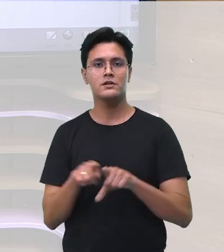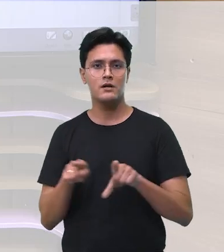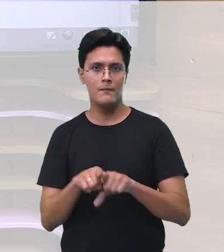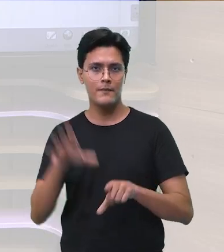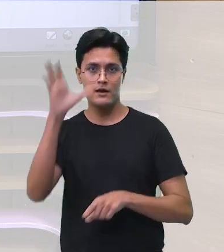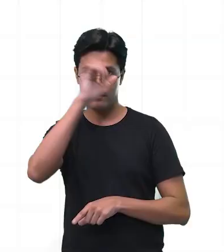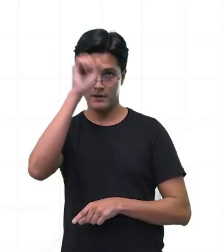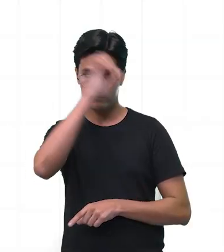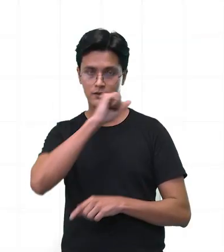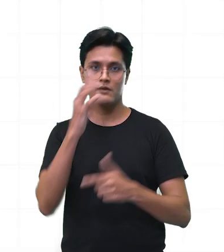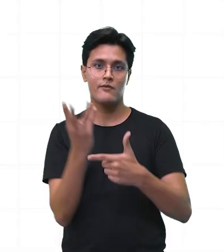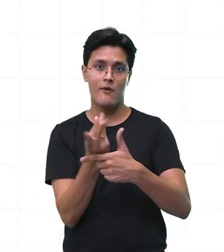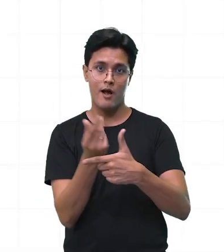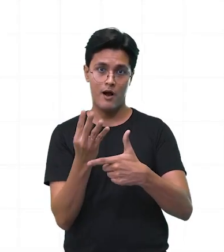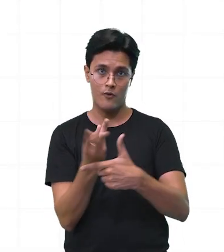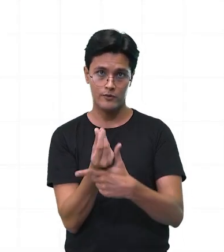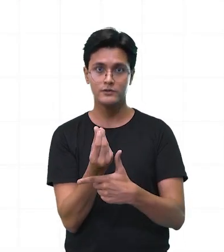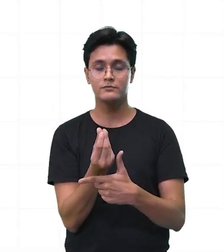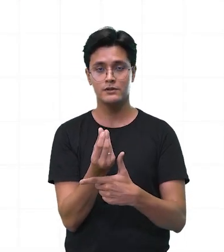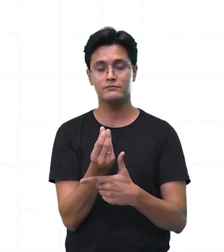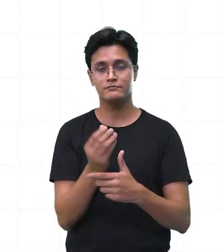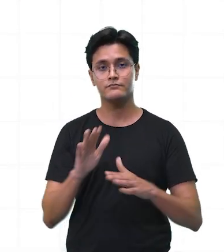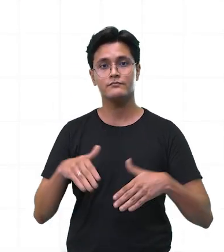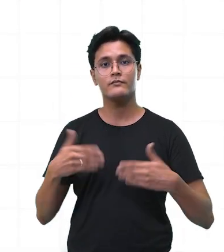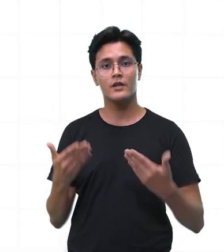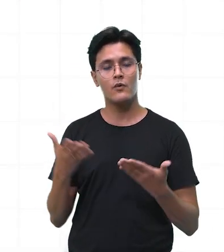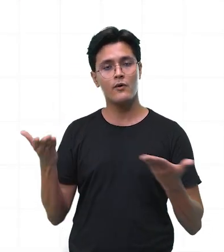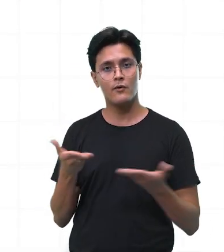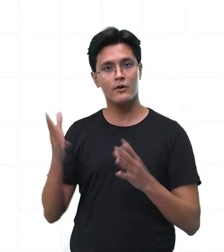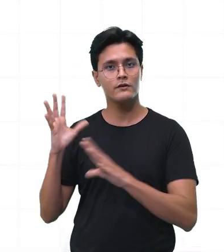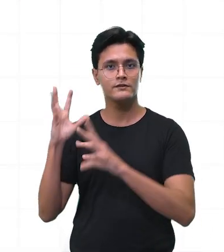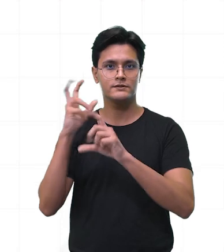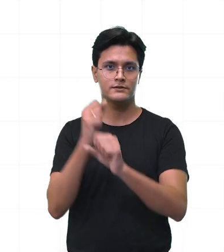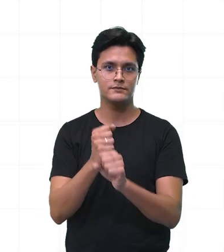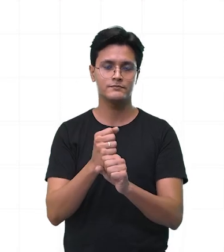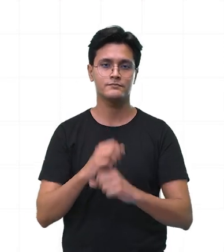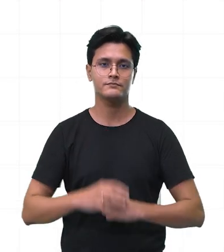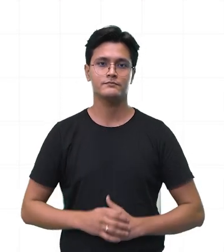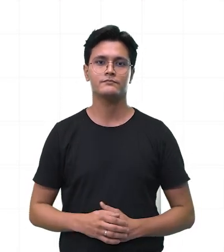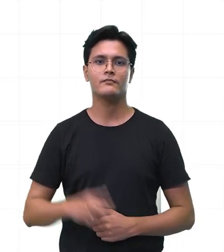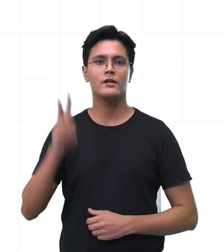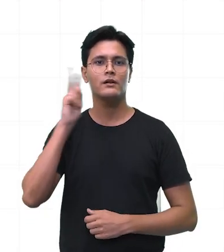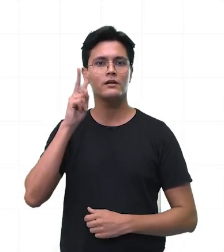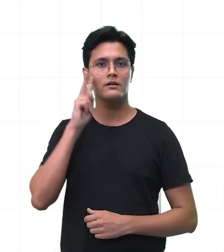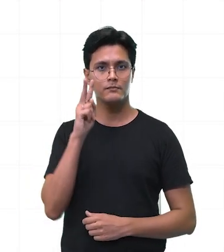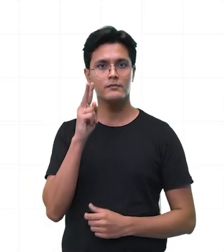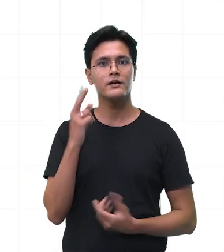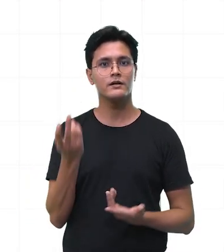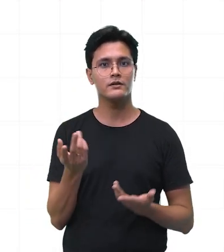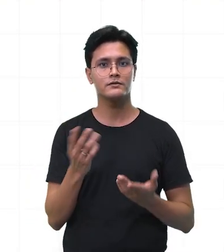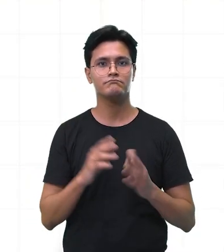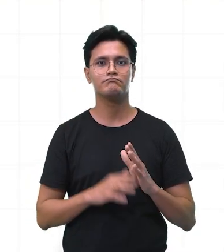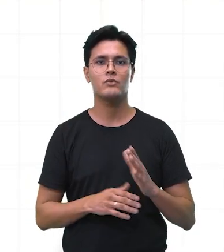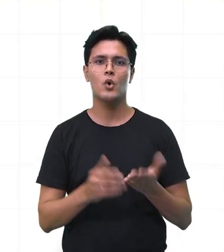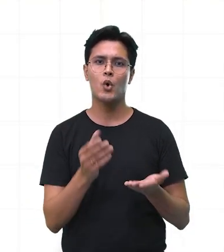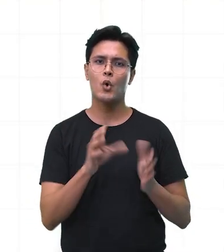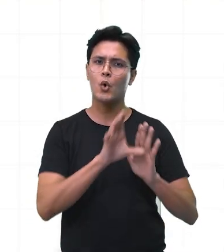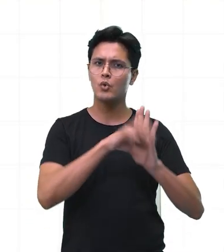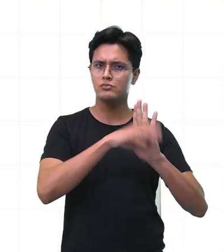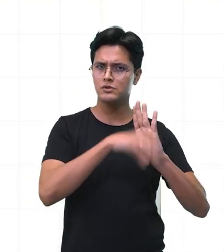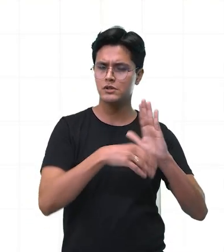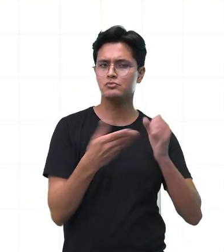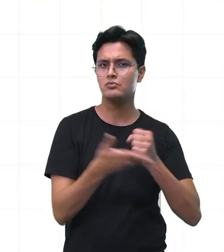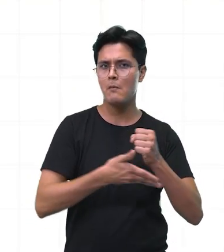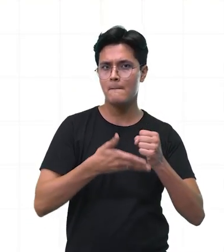trabalhamos álgebra na unidade 2 e é isso que nós vamos revisar agora. Nós vamos aí relembrar as noções iniciais de